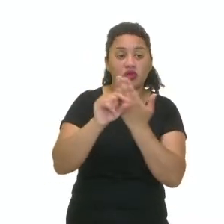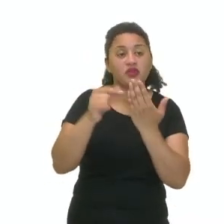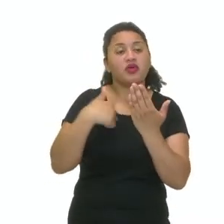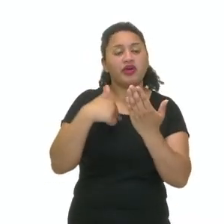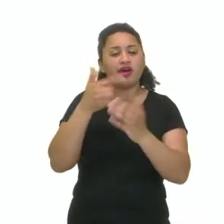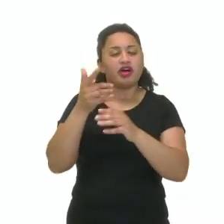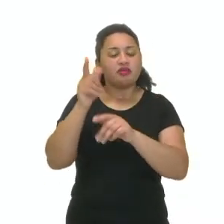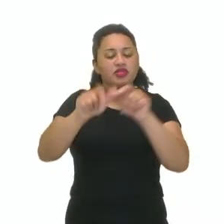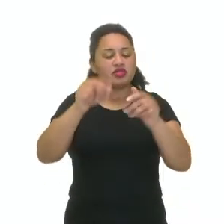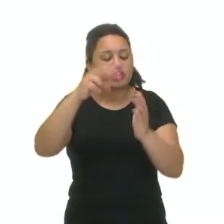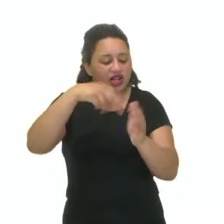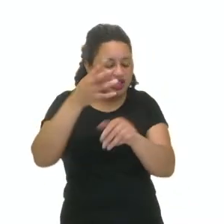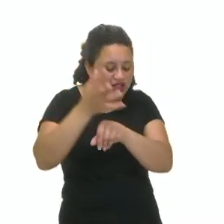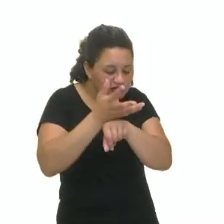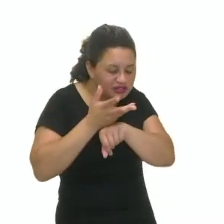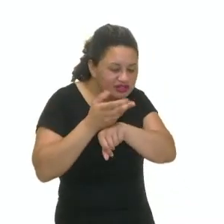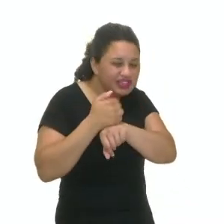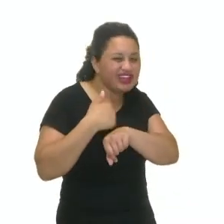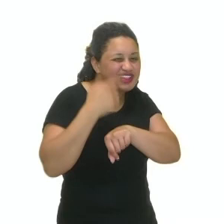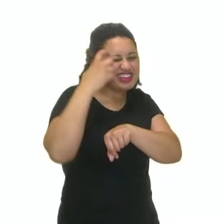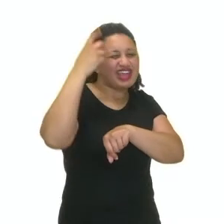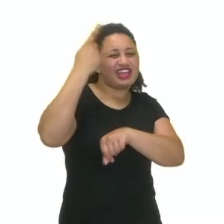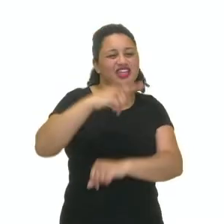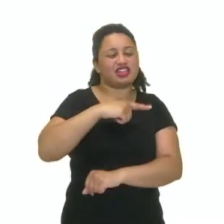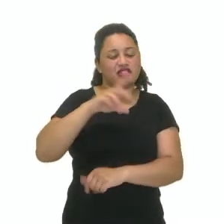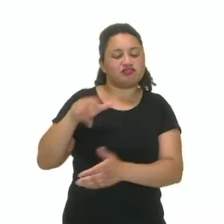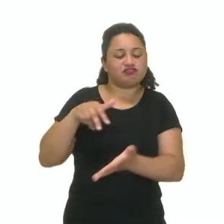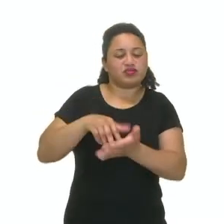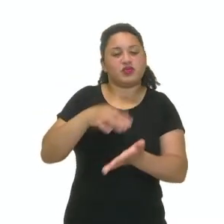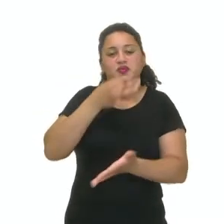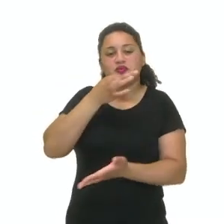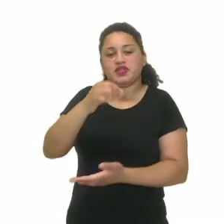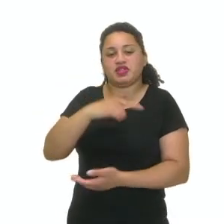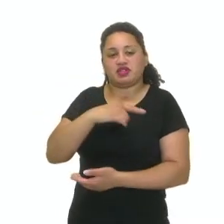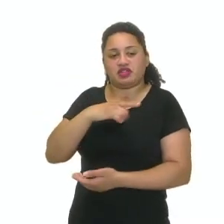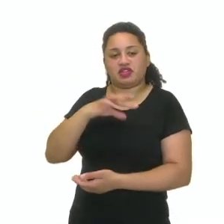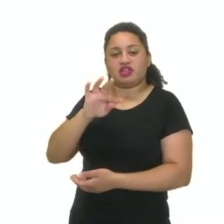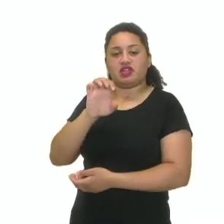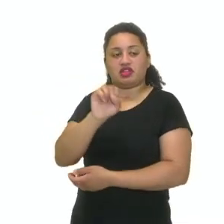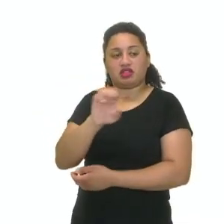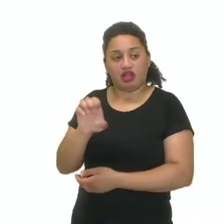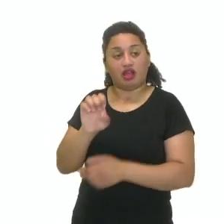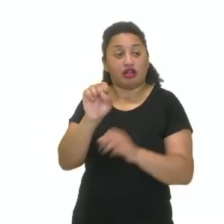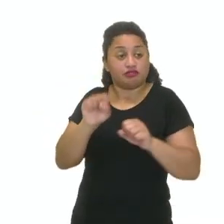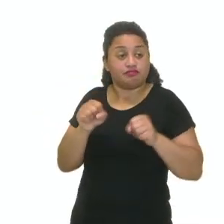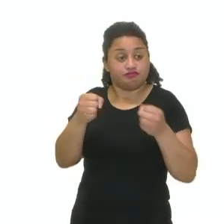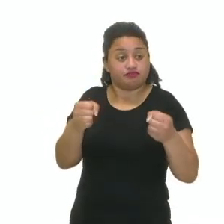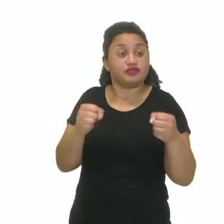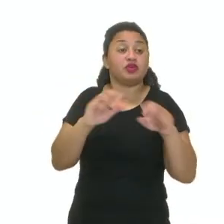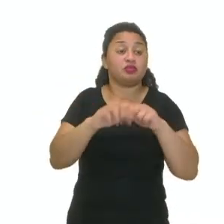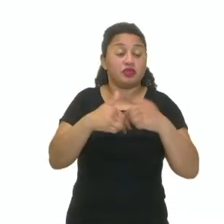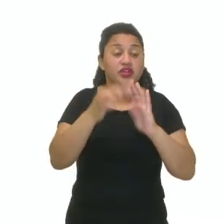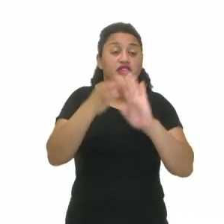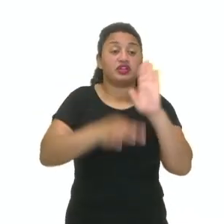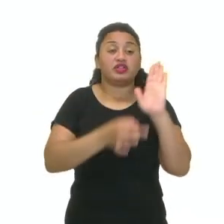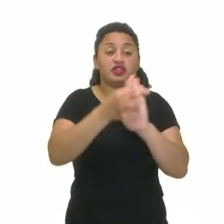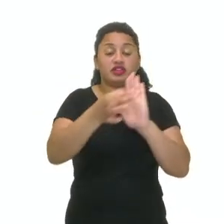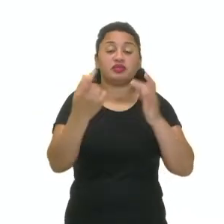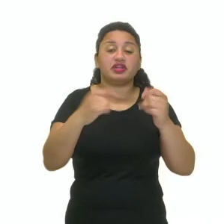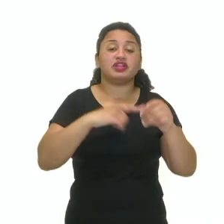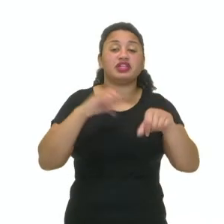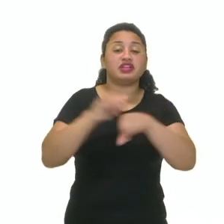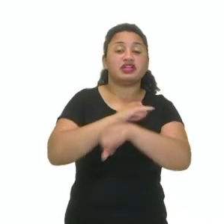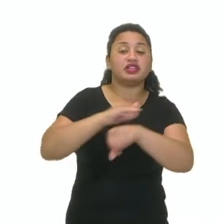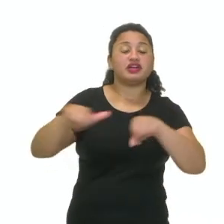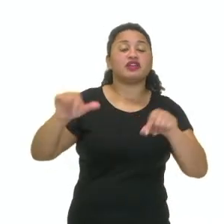convencer quem lê da sua tese, ou seja, do posicionamento que assume e defende. Por isso, o texto de opinião deve apresentar estratégias